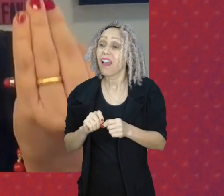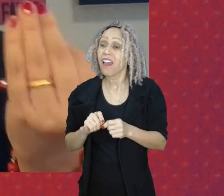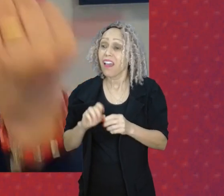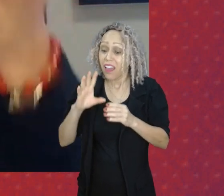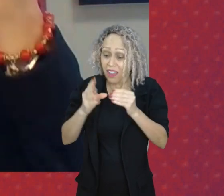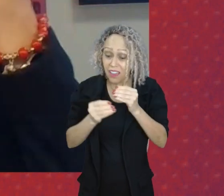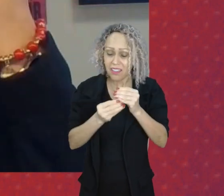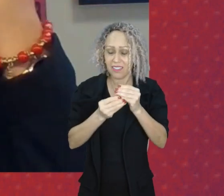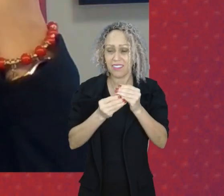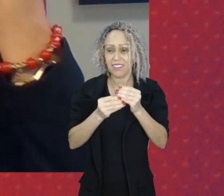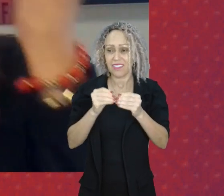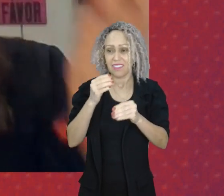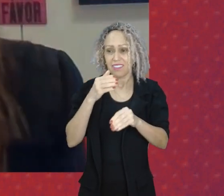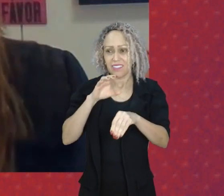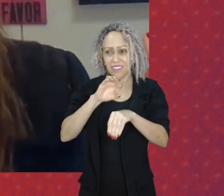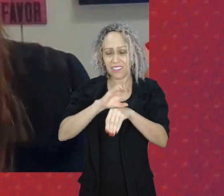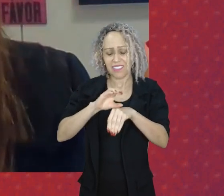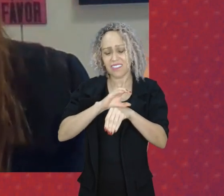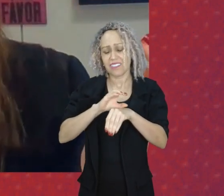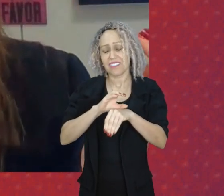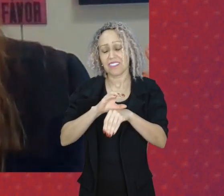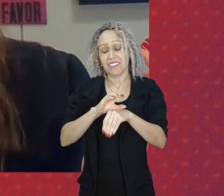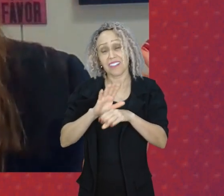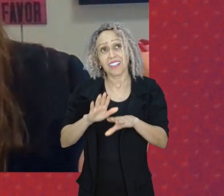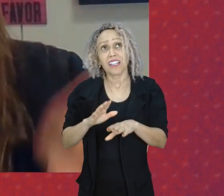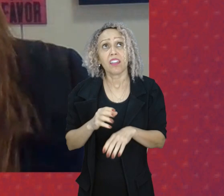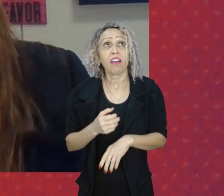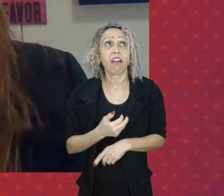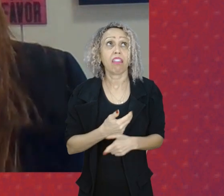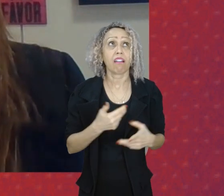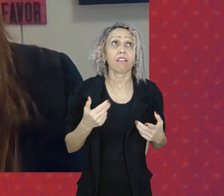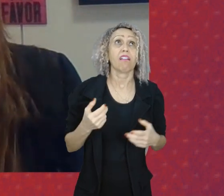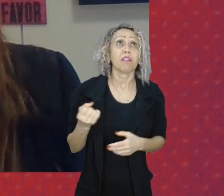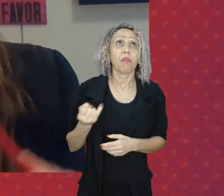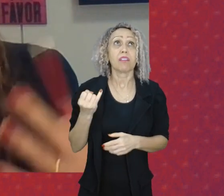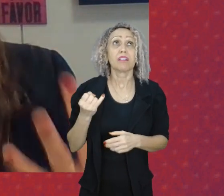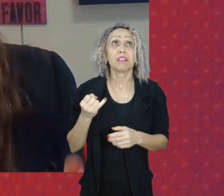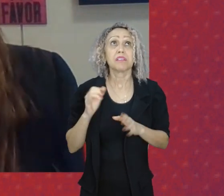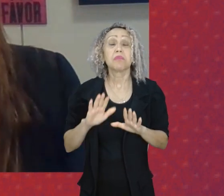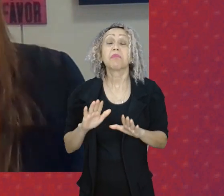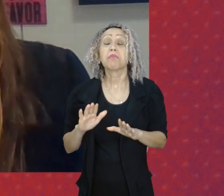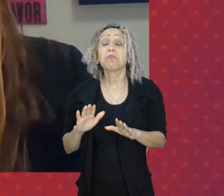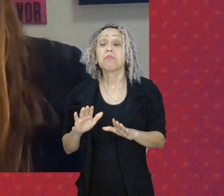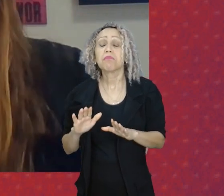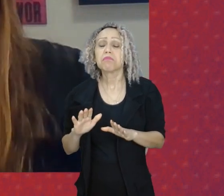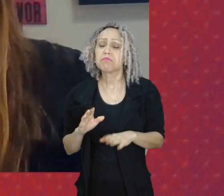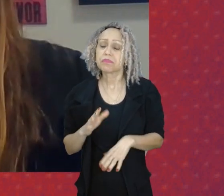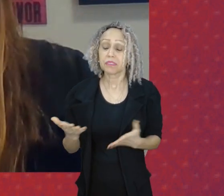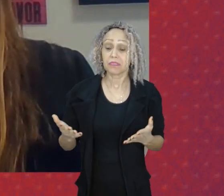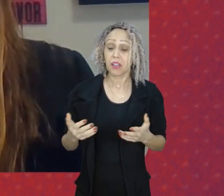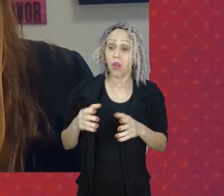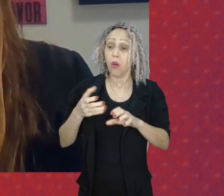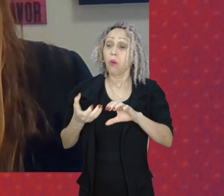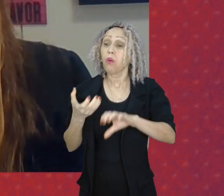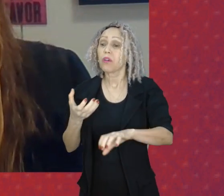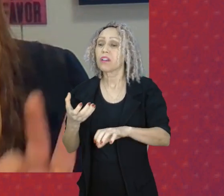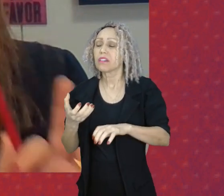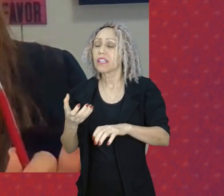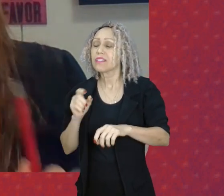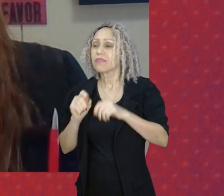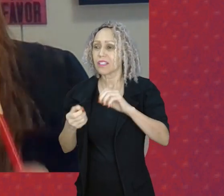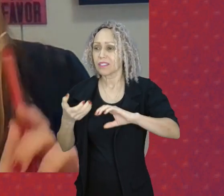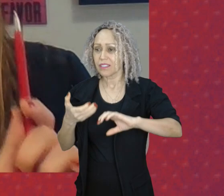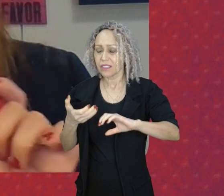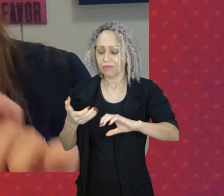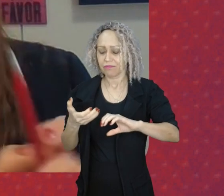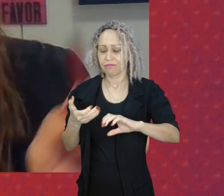emenda constitucional, tanta coisa importante, gente, para ser aprovada. E o Congresso se debruçou sobre a emenda constitucional em que se